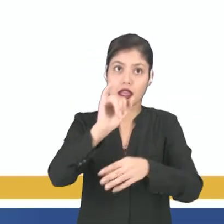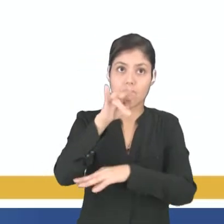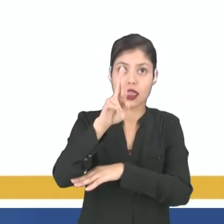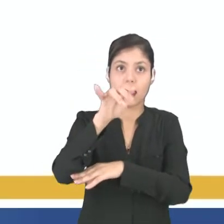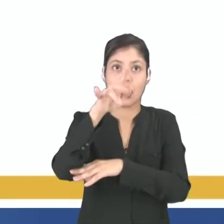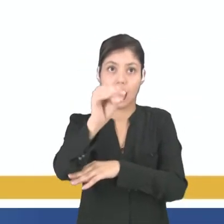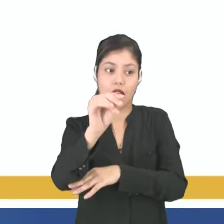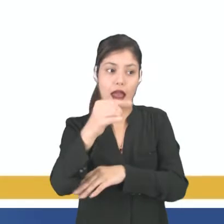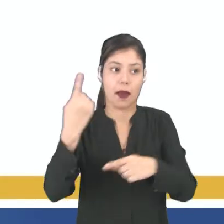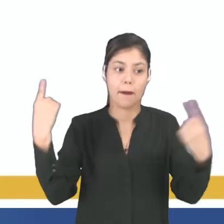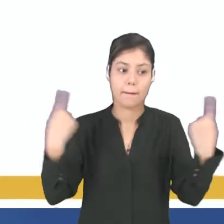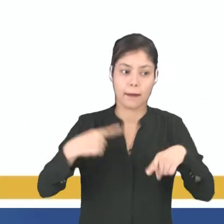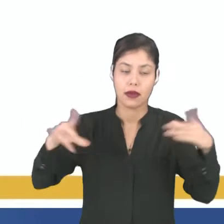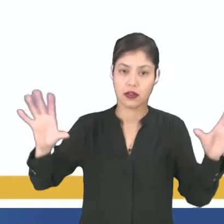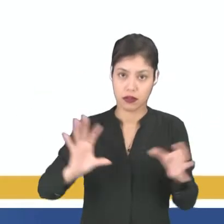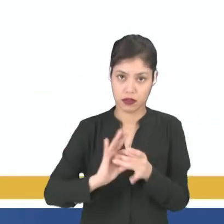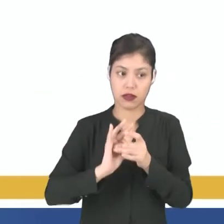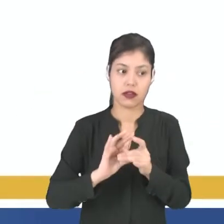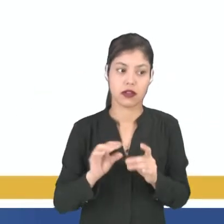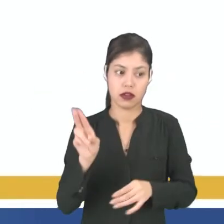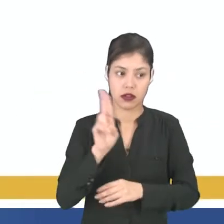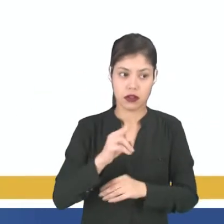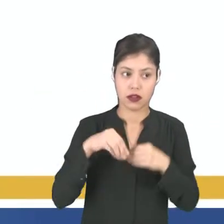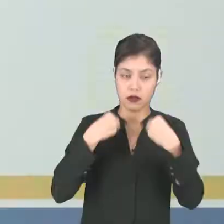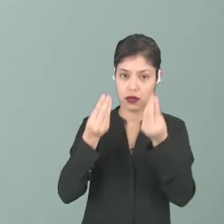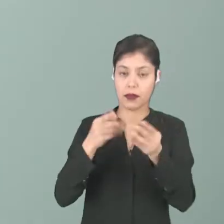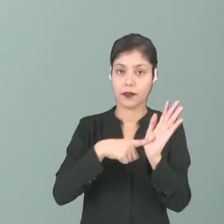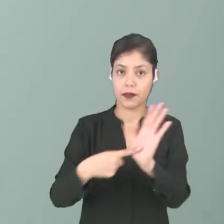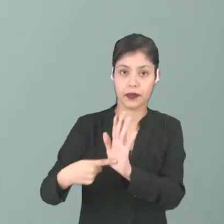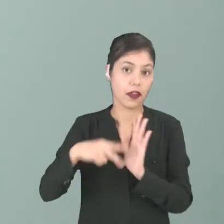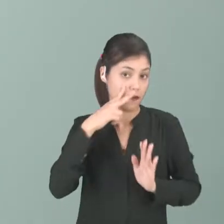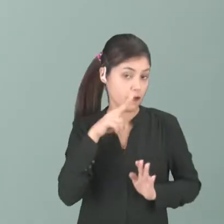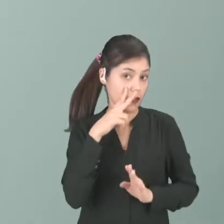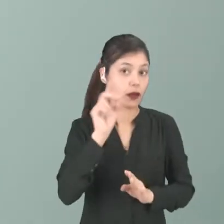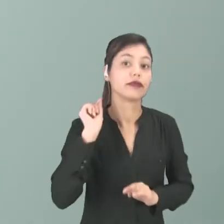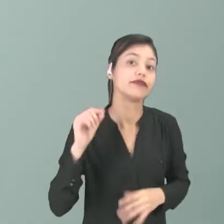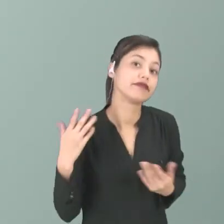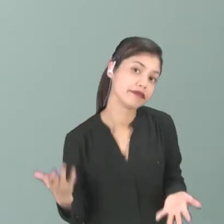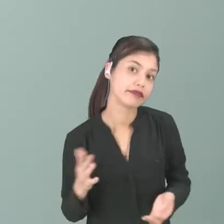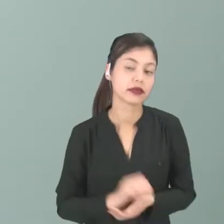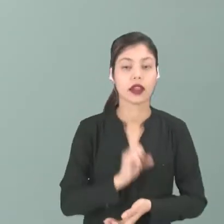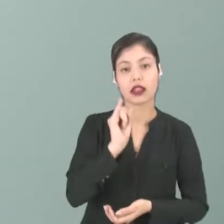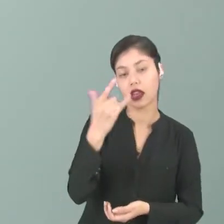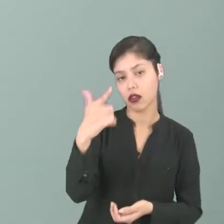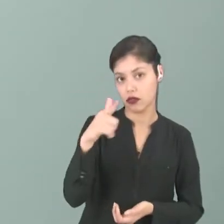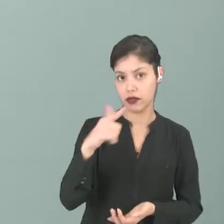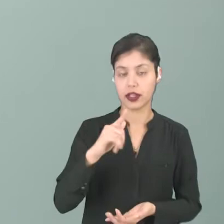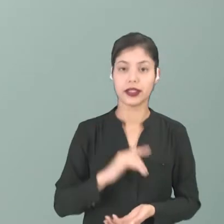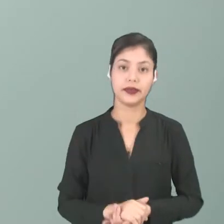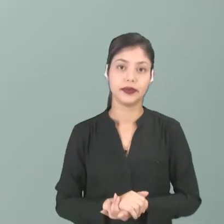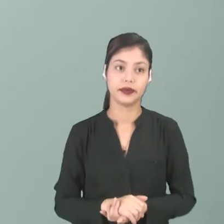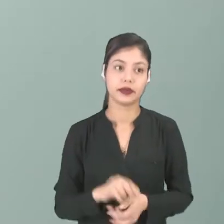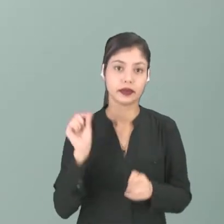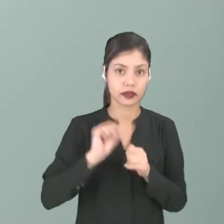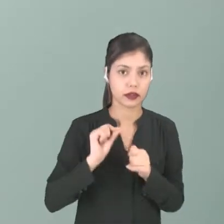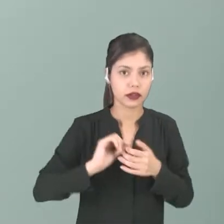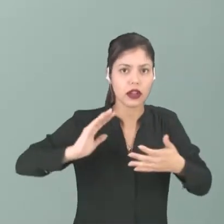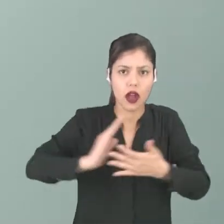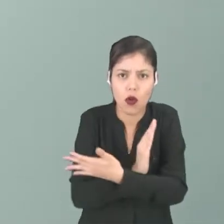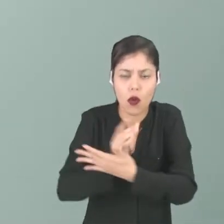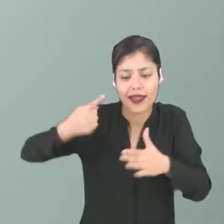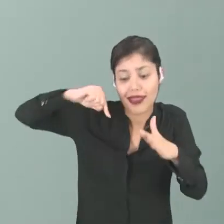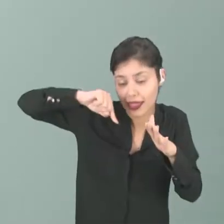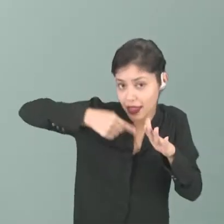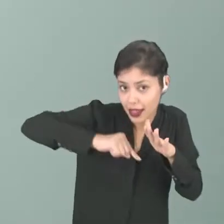integrar. Então, nesse momento, o governo nacional ele via que se não fosse feito algo dentro